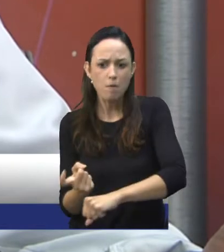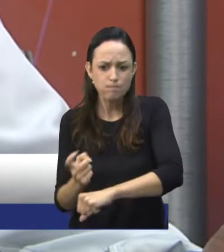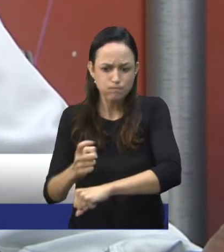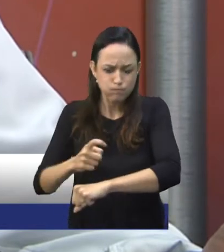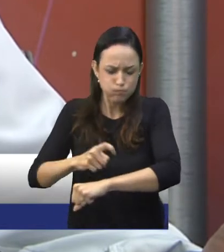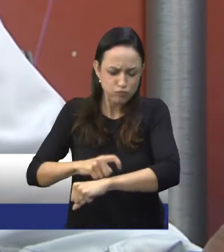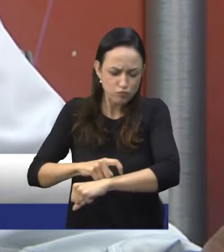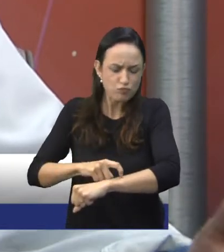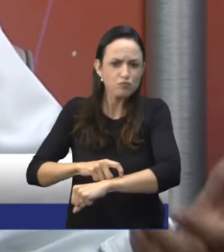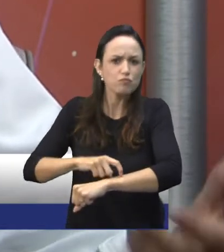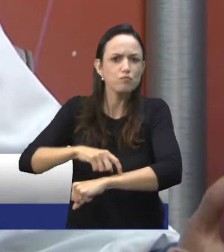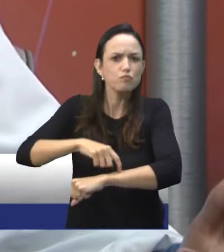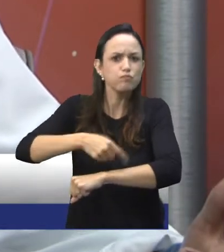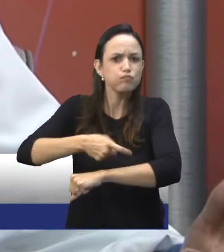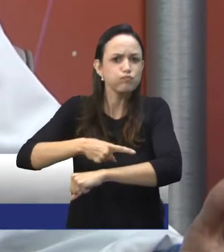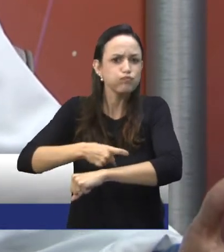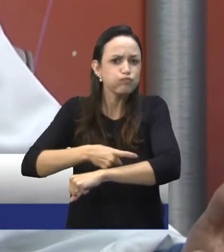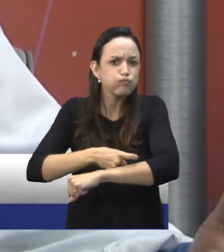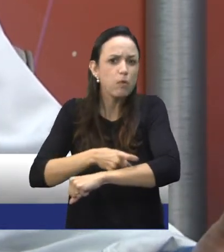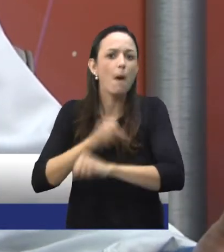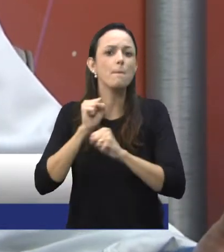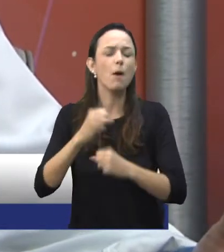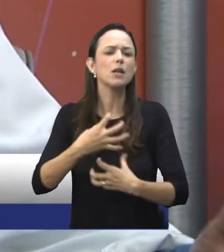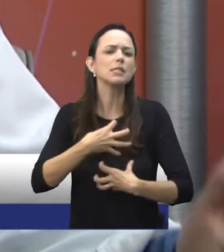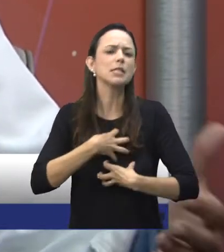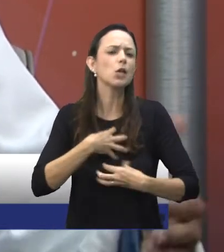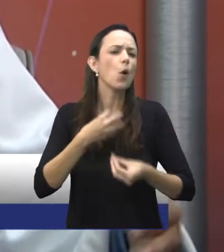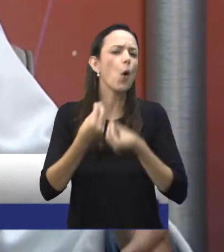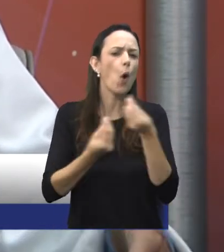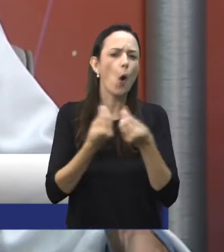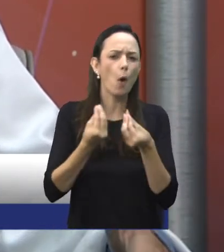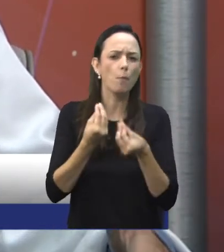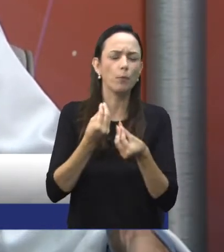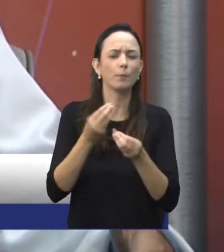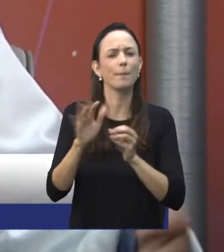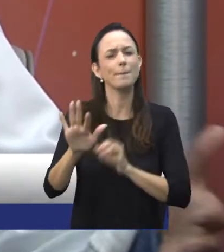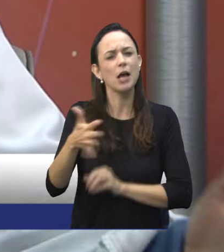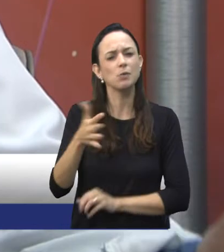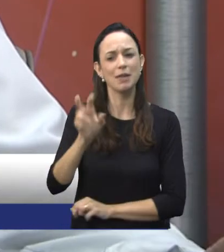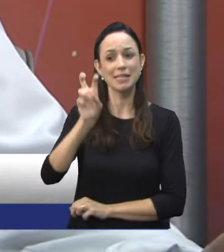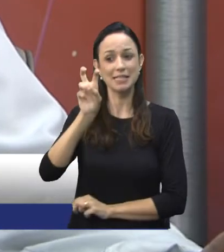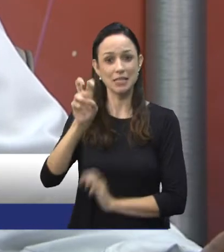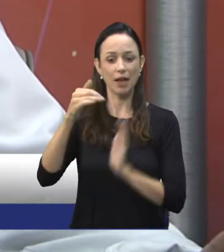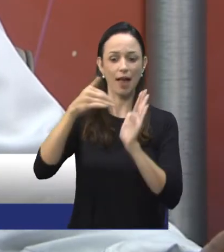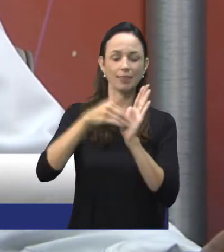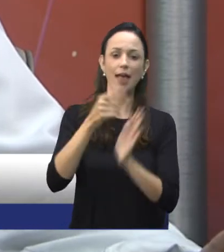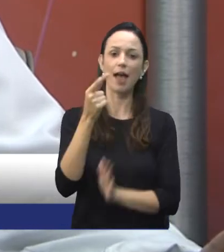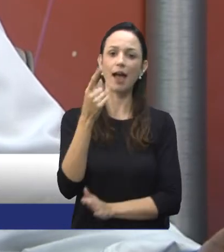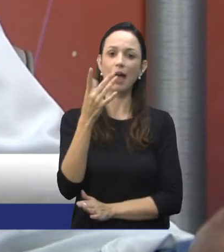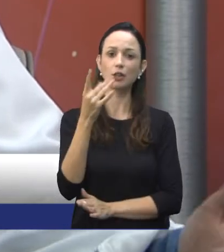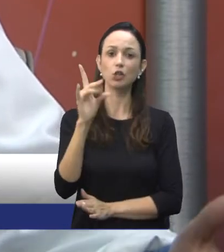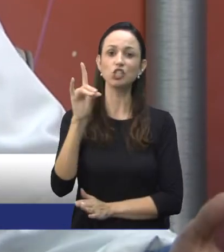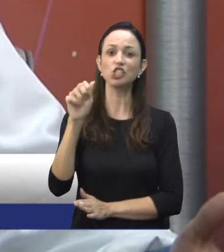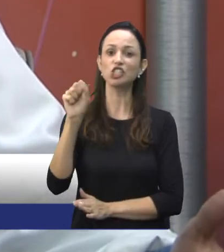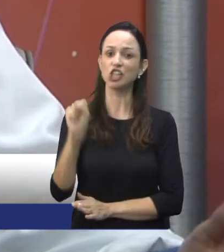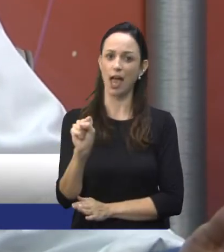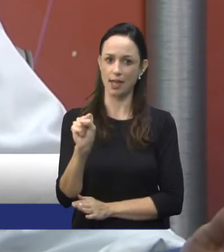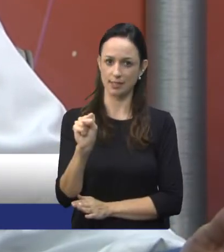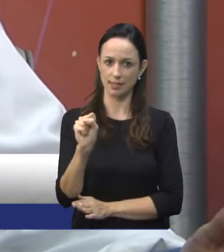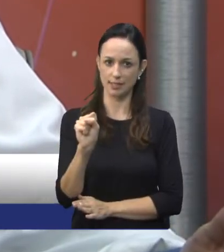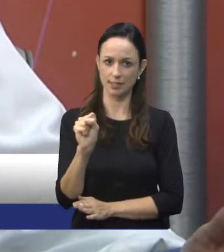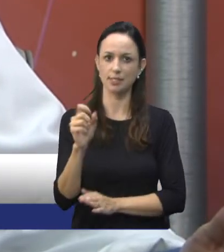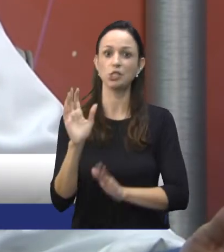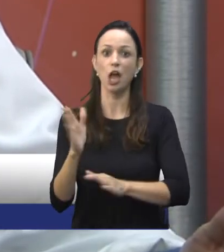da bactéria pela pele, ela pode apresentar os sintomas entre 5 a 14 dias após